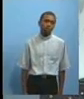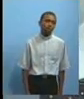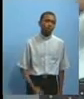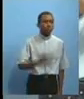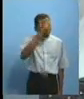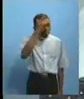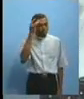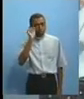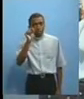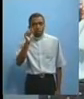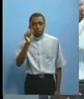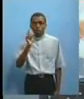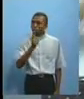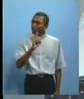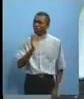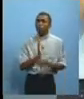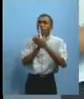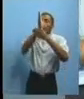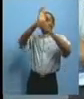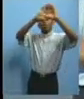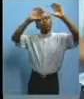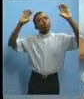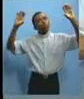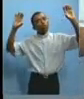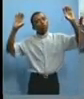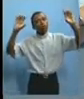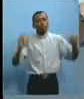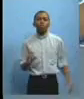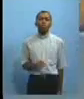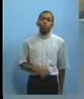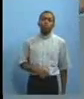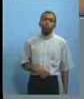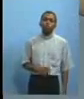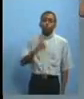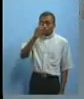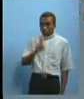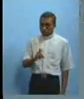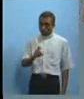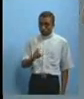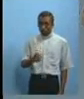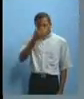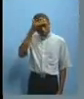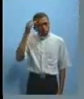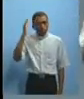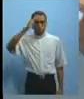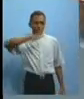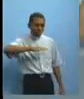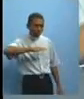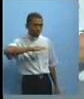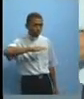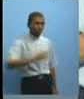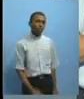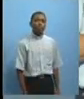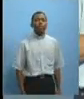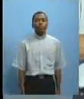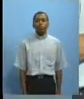O que são libertinos? São pessoas que pegam a sua liberdade e usam a